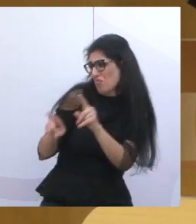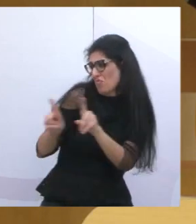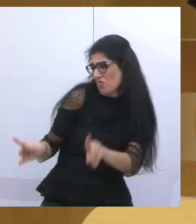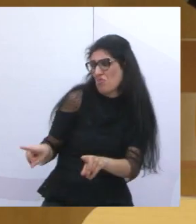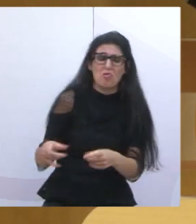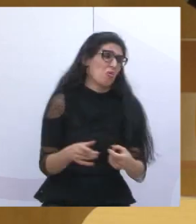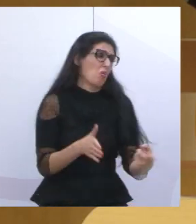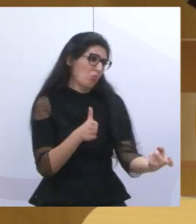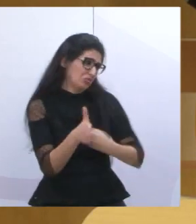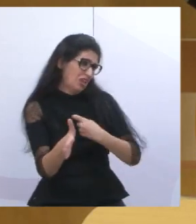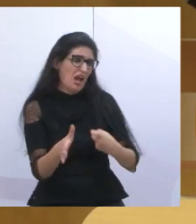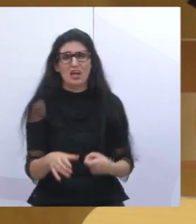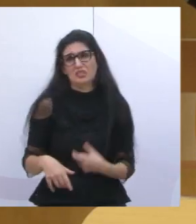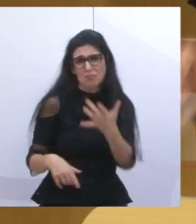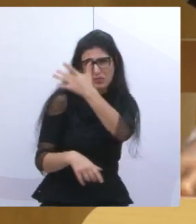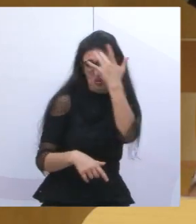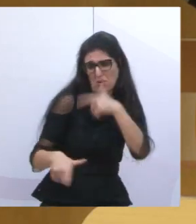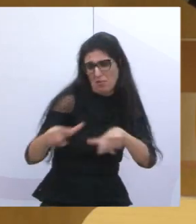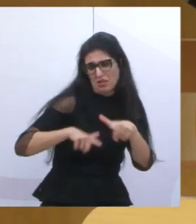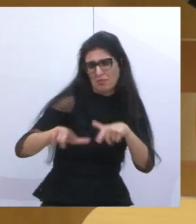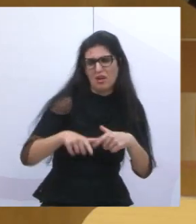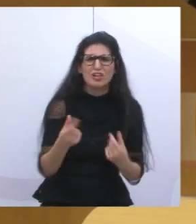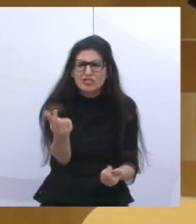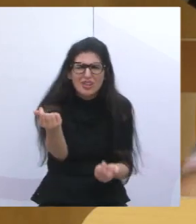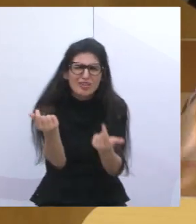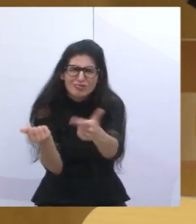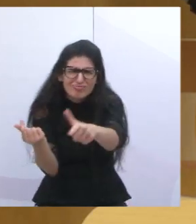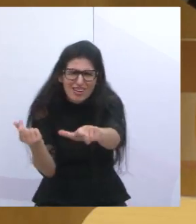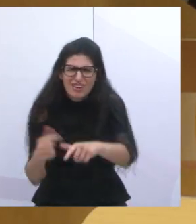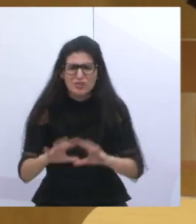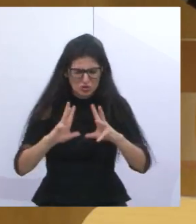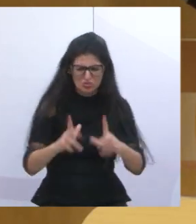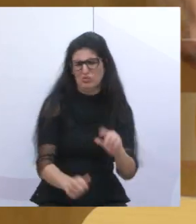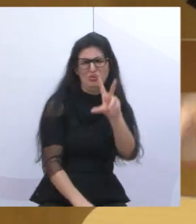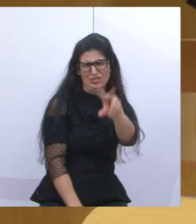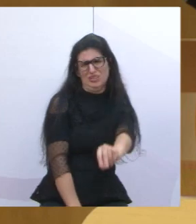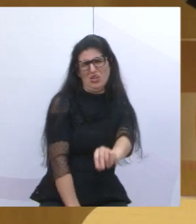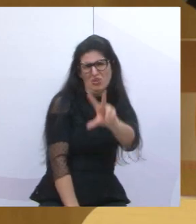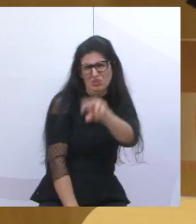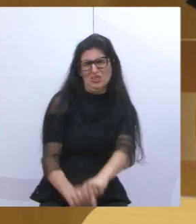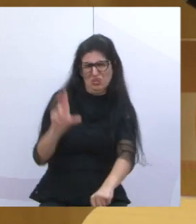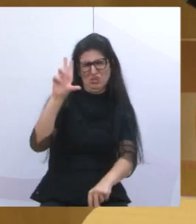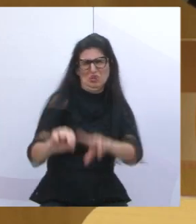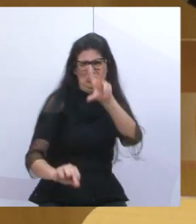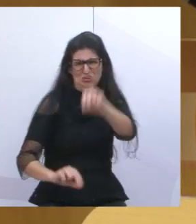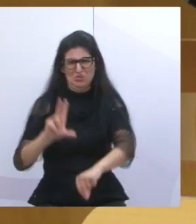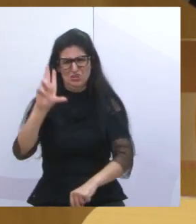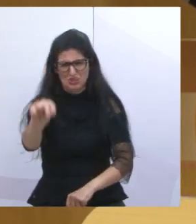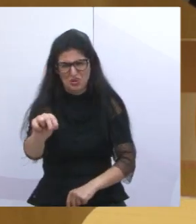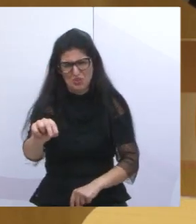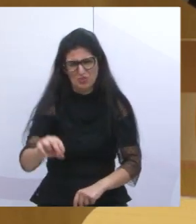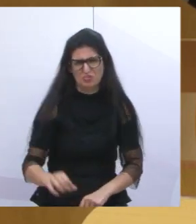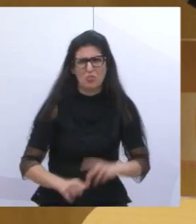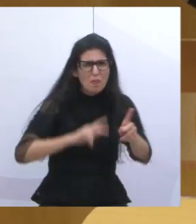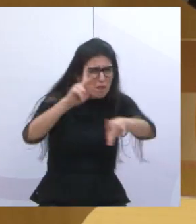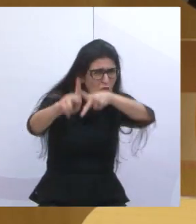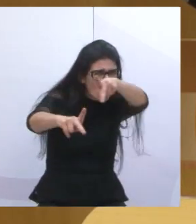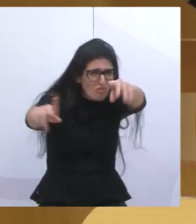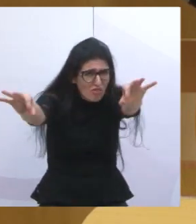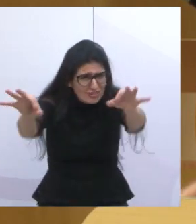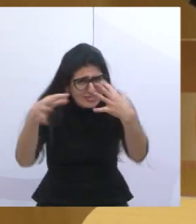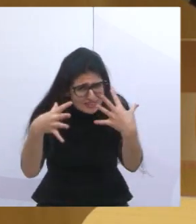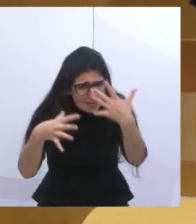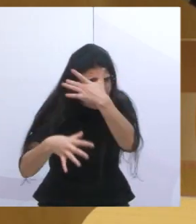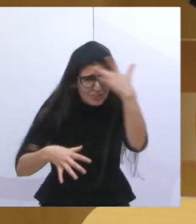está dando dinheiro para pagar agora, vai contratar que jeito isso daí? Então já estão querendo se casfar para o ano que vem. População, prestem